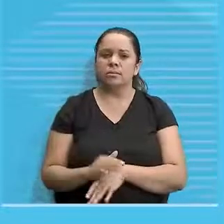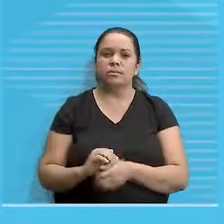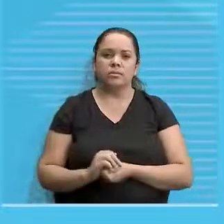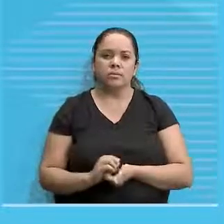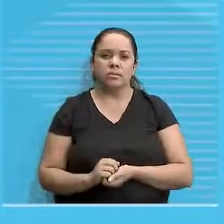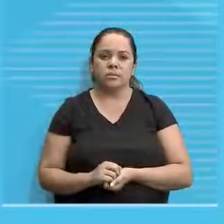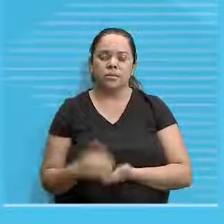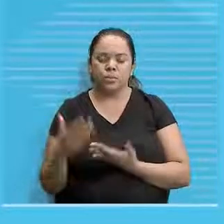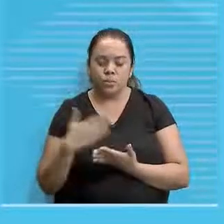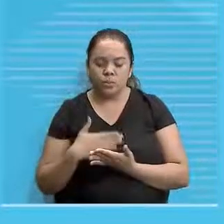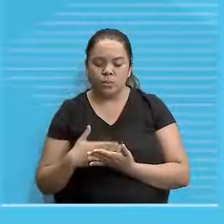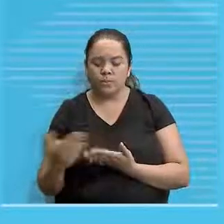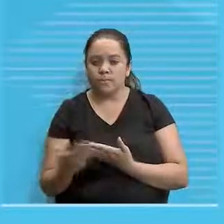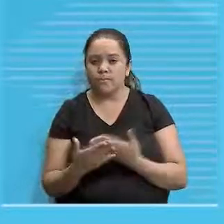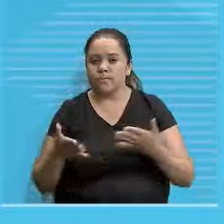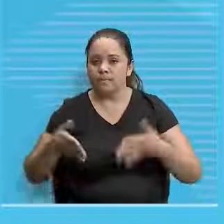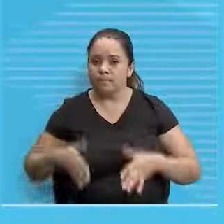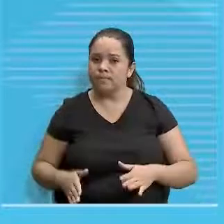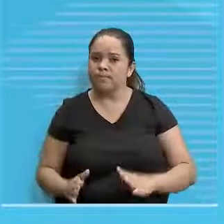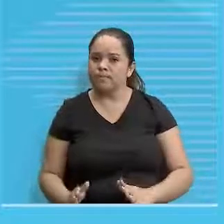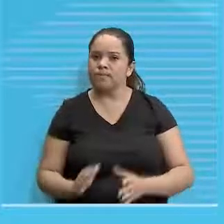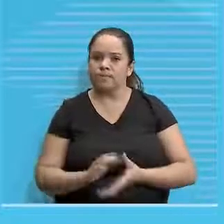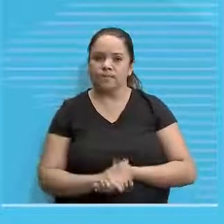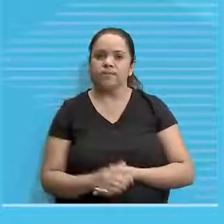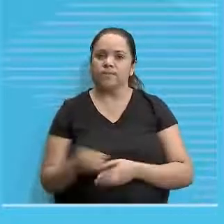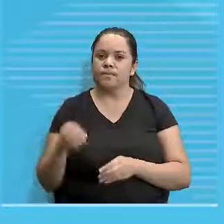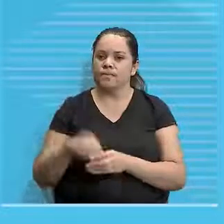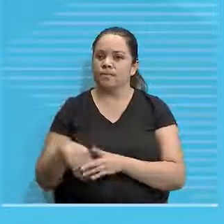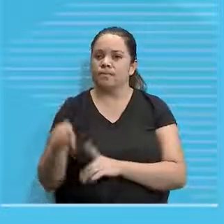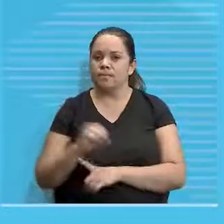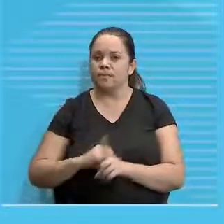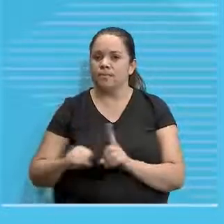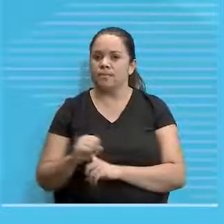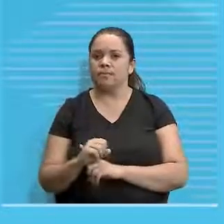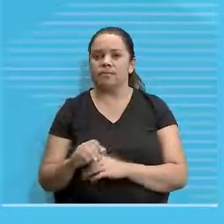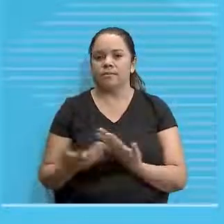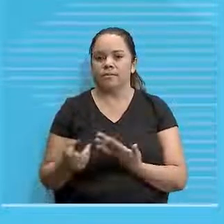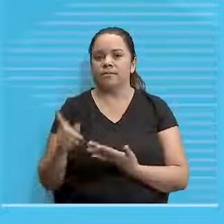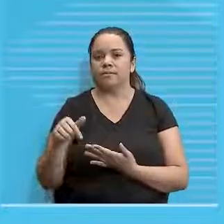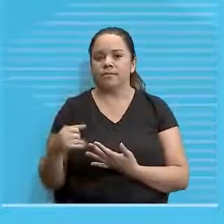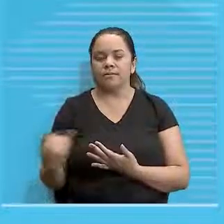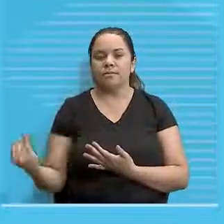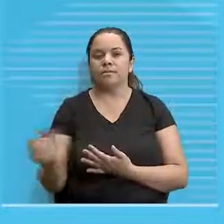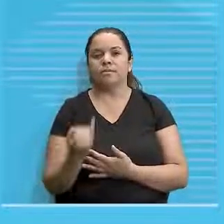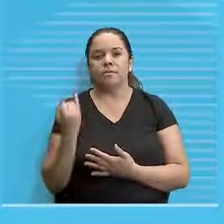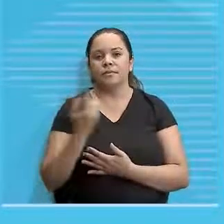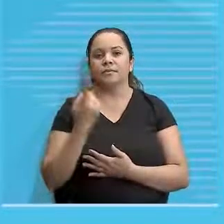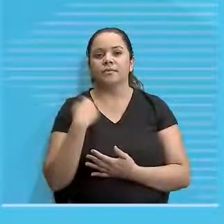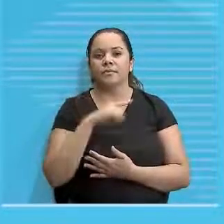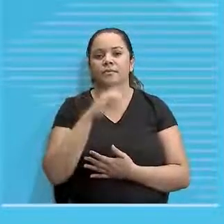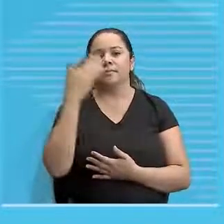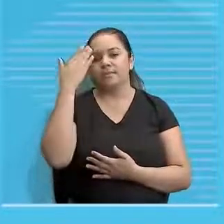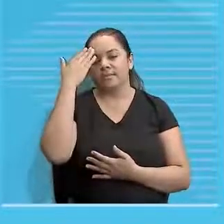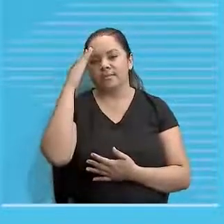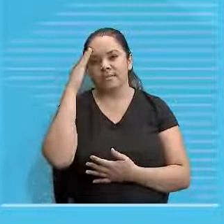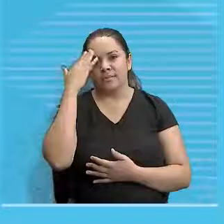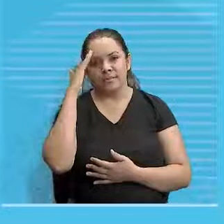dentro dessa sociedade. Então, é fundamental que a gente entenda isso, gente. A cultura é algo